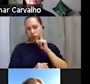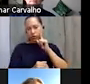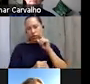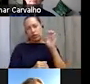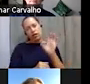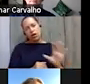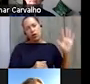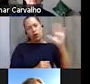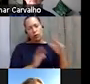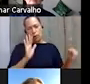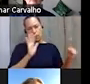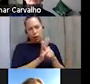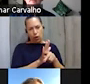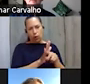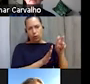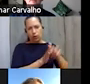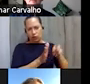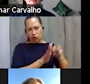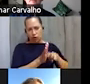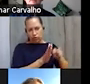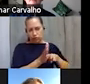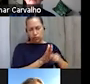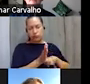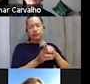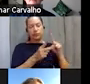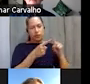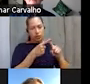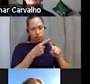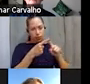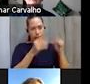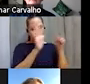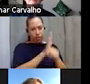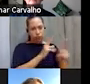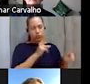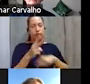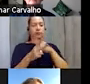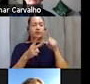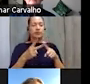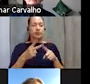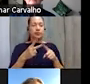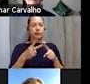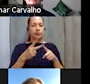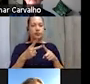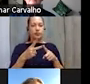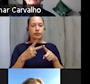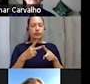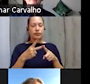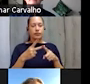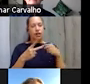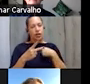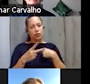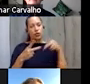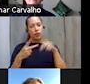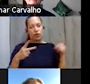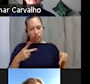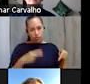aos fósseis. Essa seria a primeira pergunta. E a segunda é que eu sou professora do